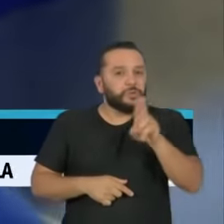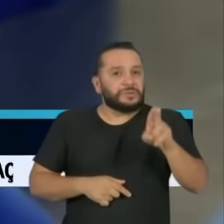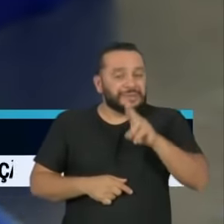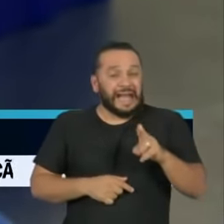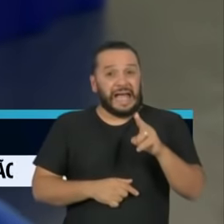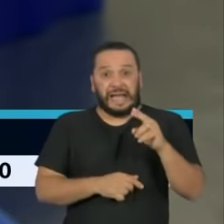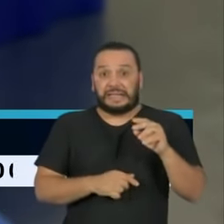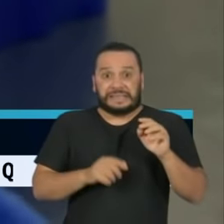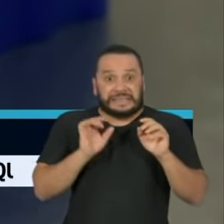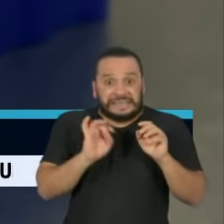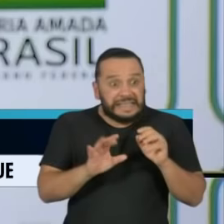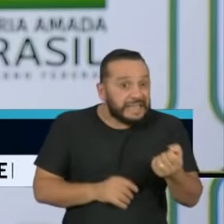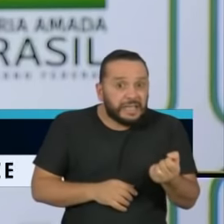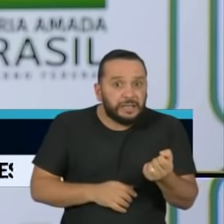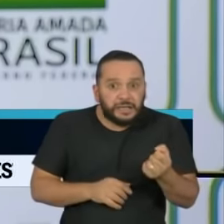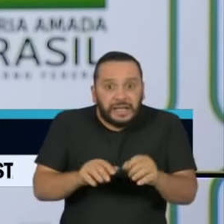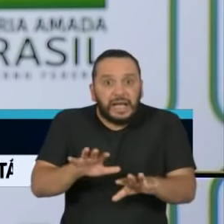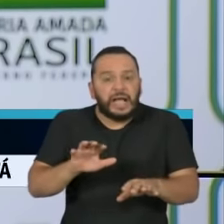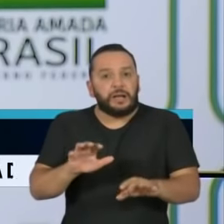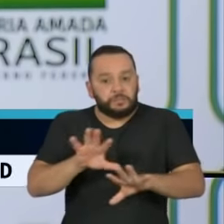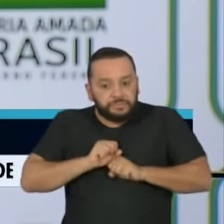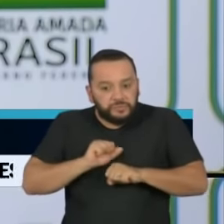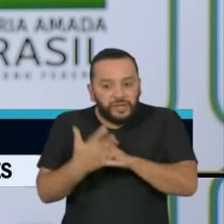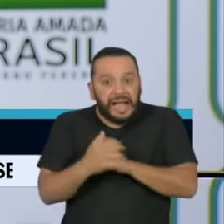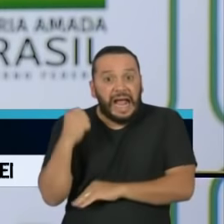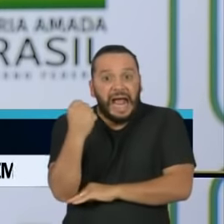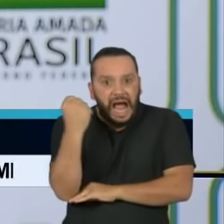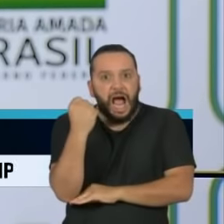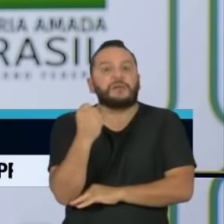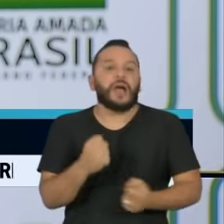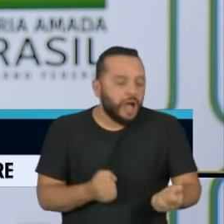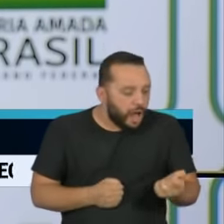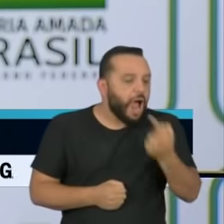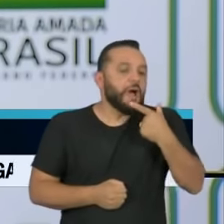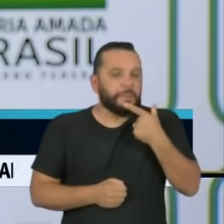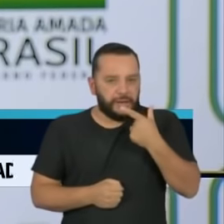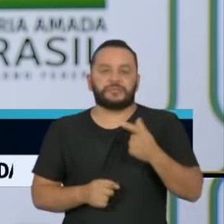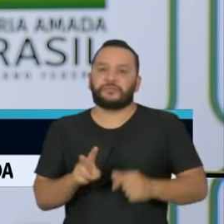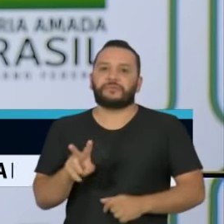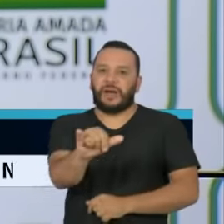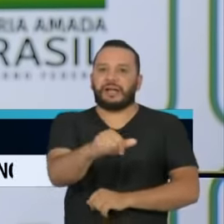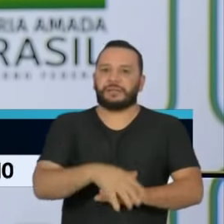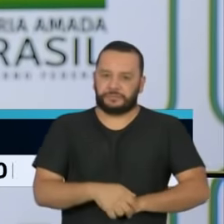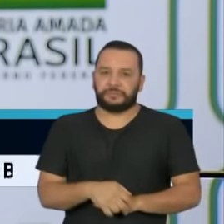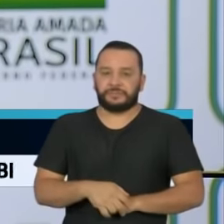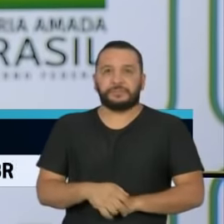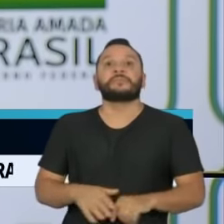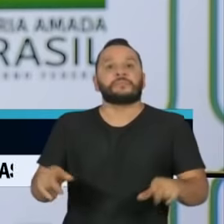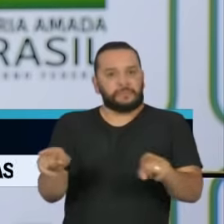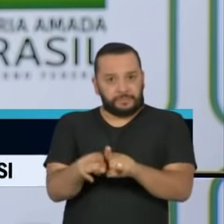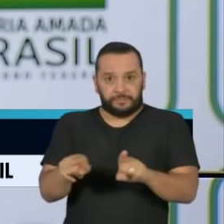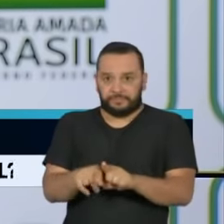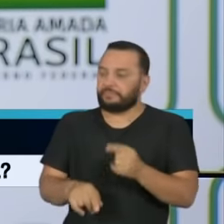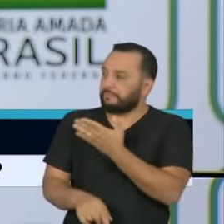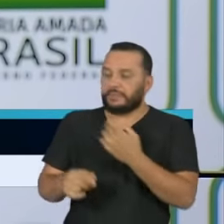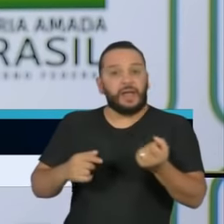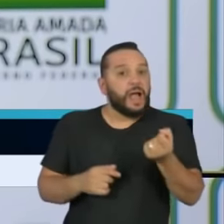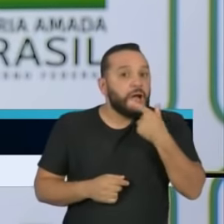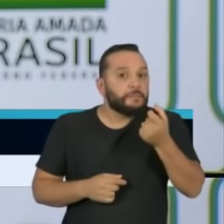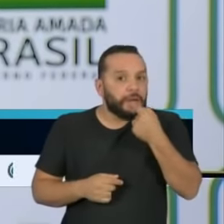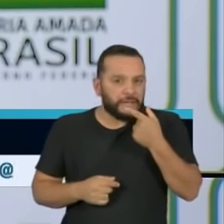somente dentro dos hospitais. Esse medicamento, ele vai se adicionar a todos os outros suportes que já são feitos